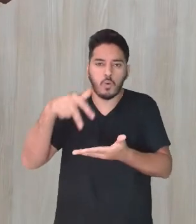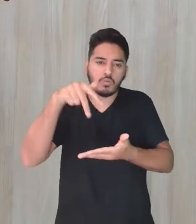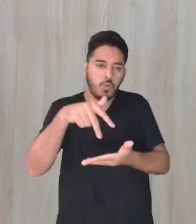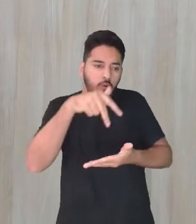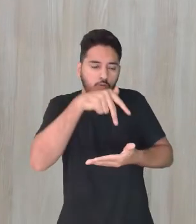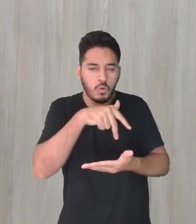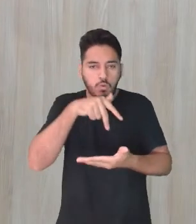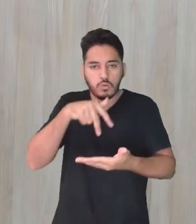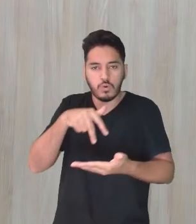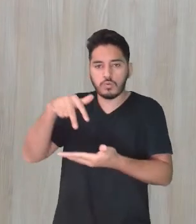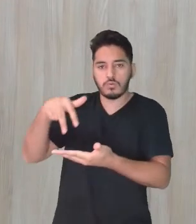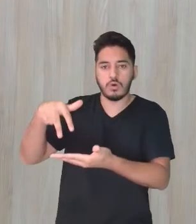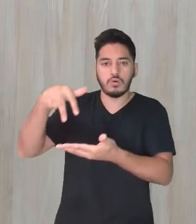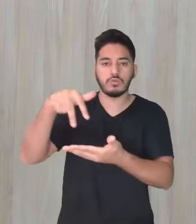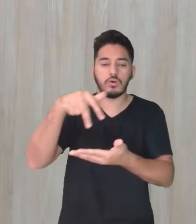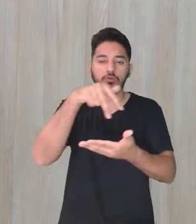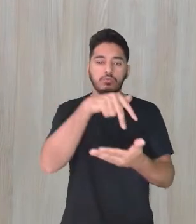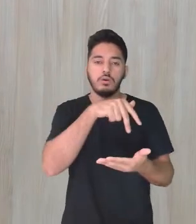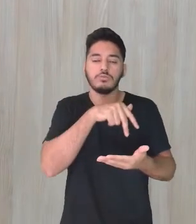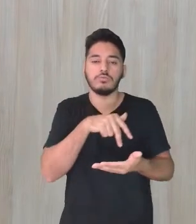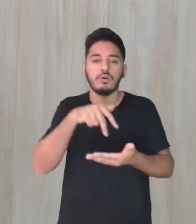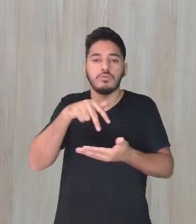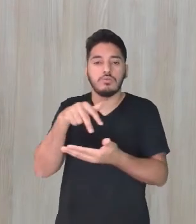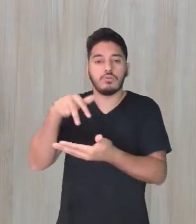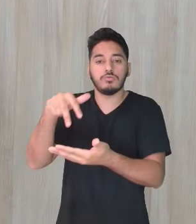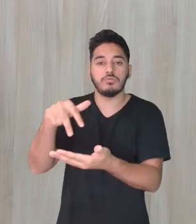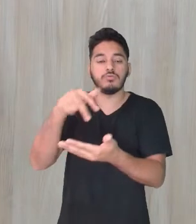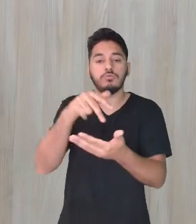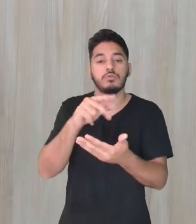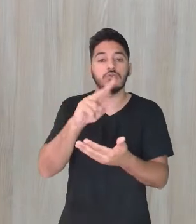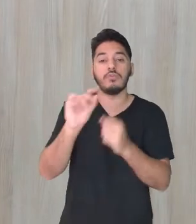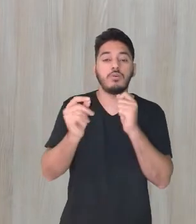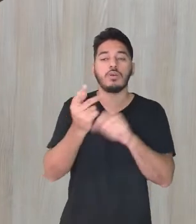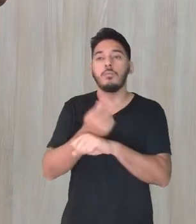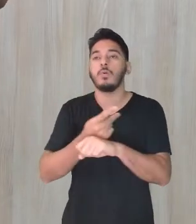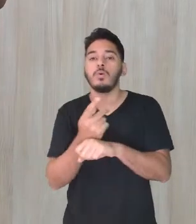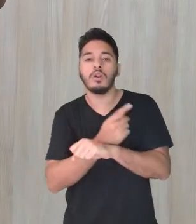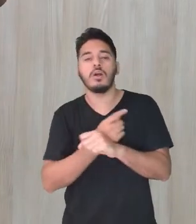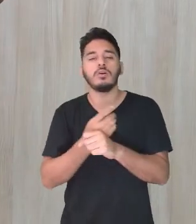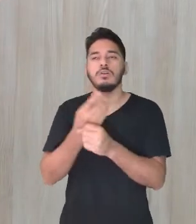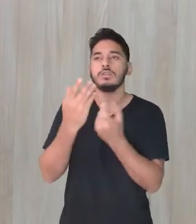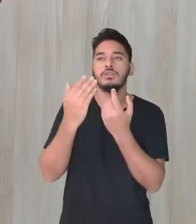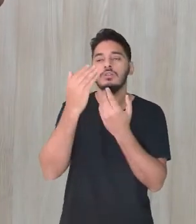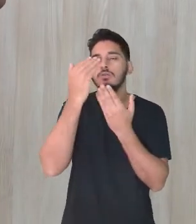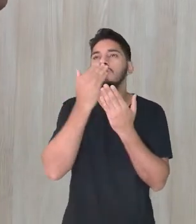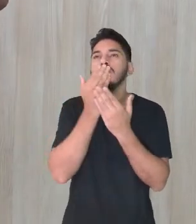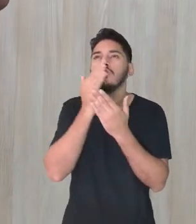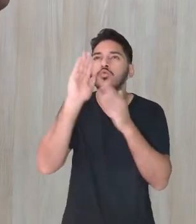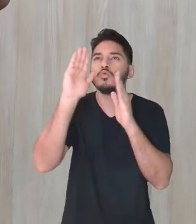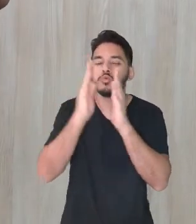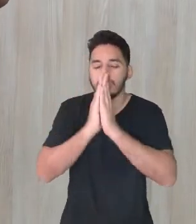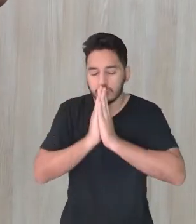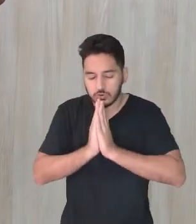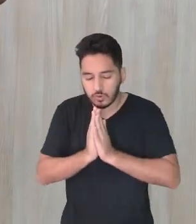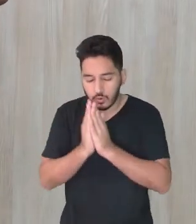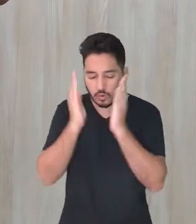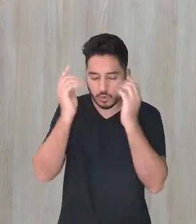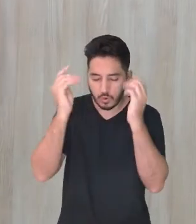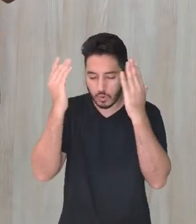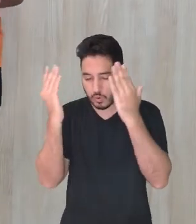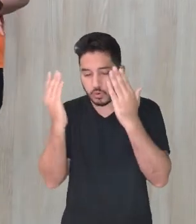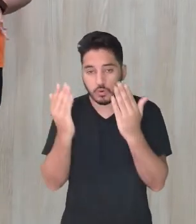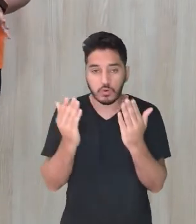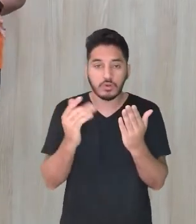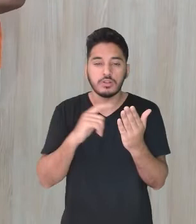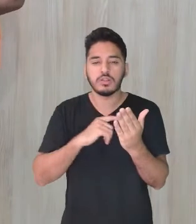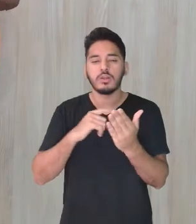que, como se diz, enaltecem, que eles vão atrás de algo sagrado. Então, essas danças circulares que acontecem, tem uma